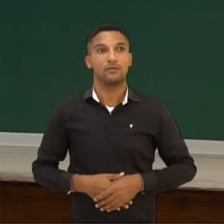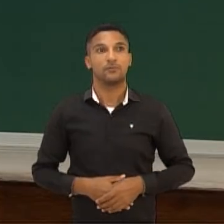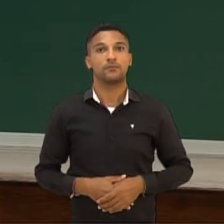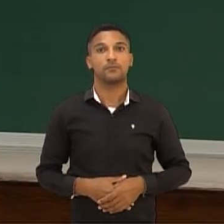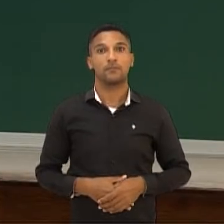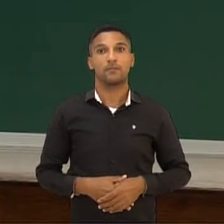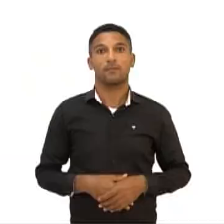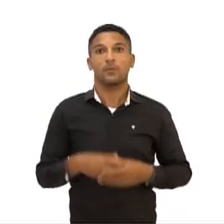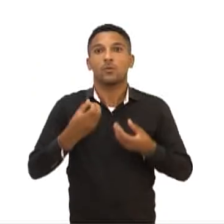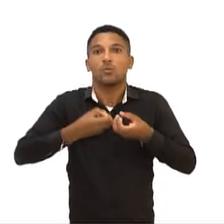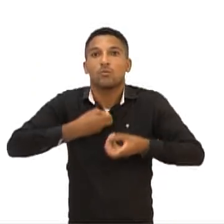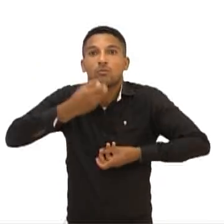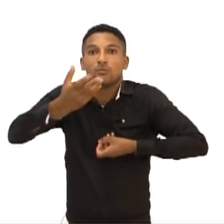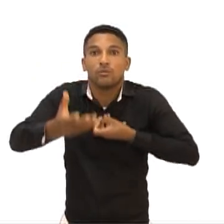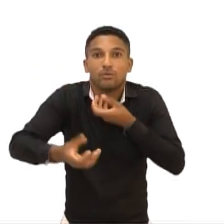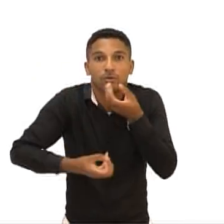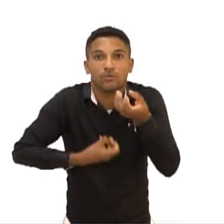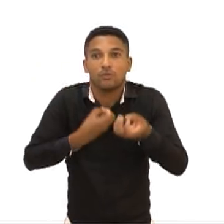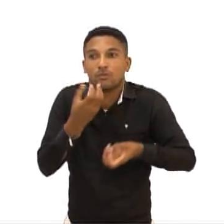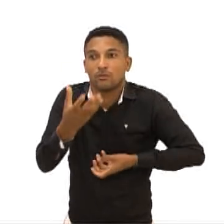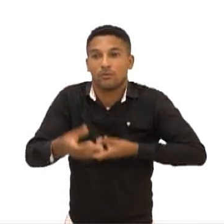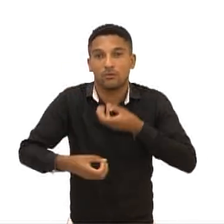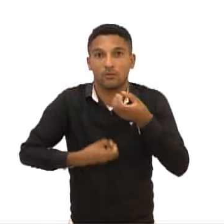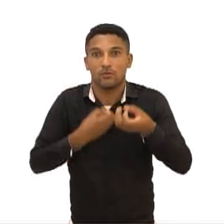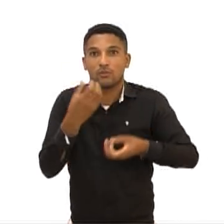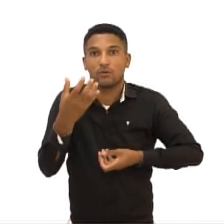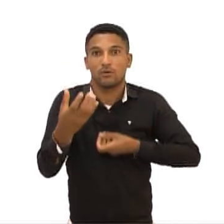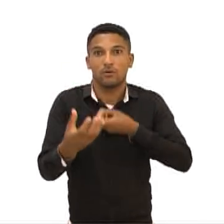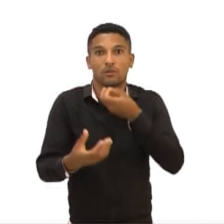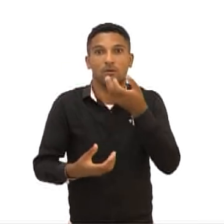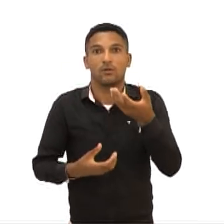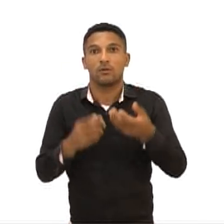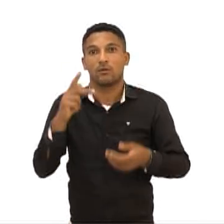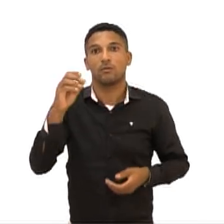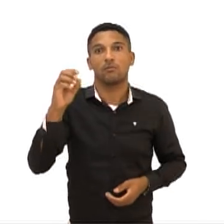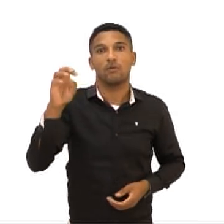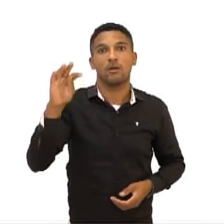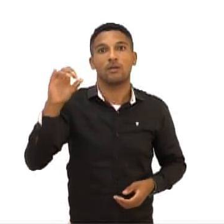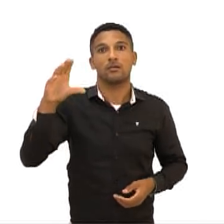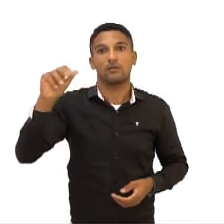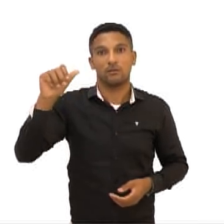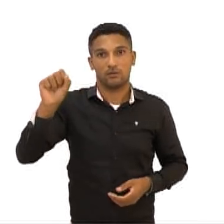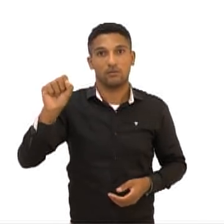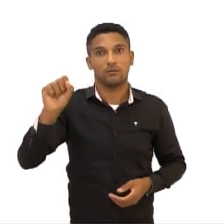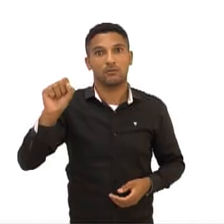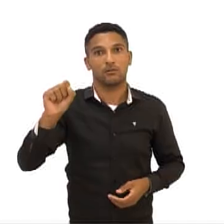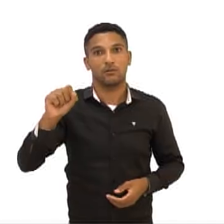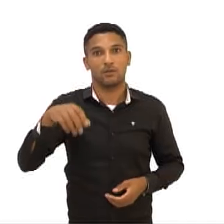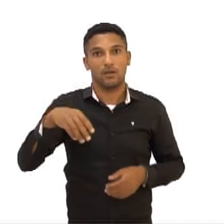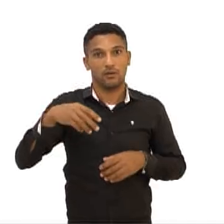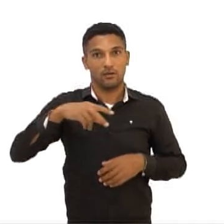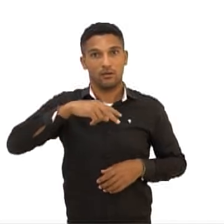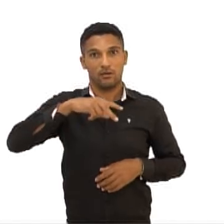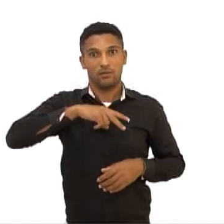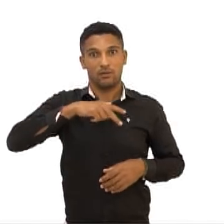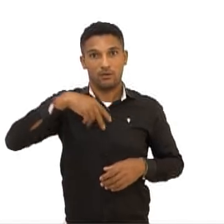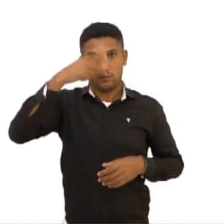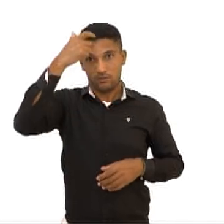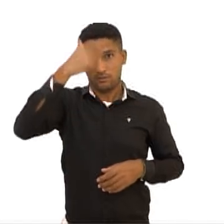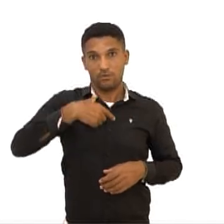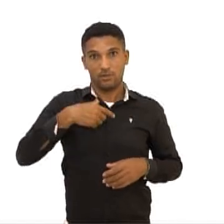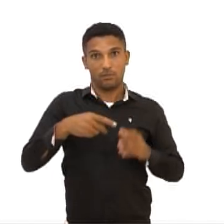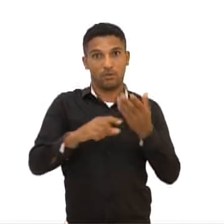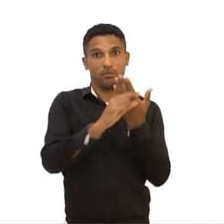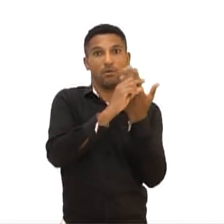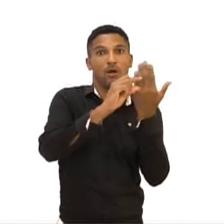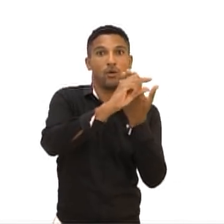Poéticas pessoais. Poética na arte refere-se ao modo de como cada artista cria e expressa suas ideias. Também diz